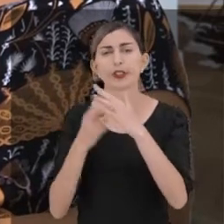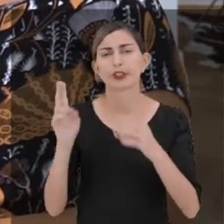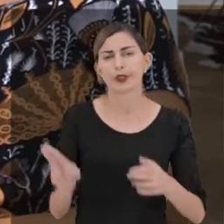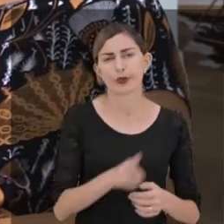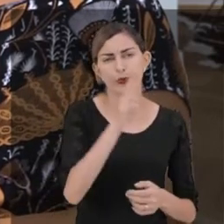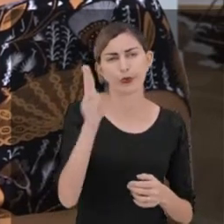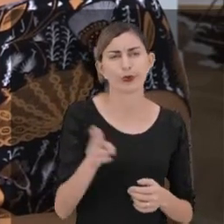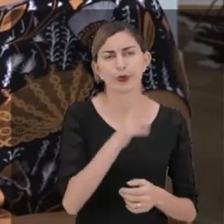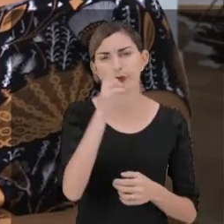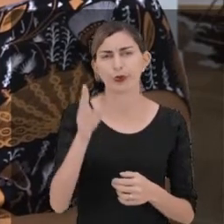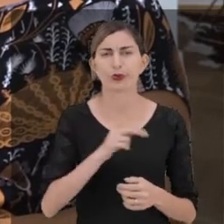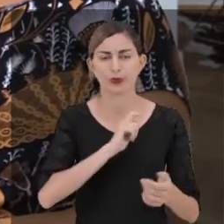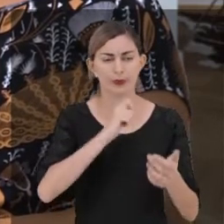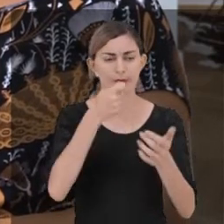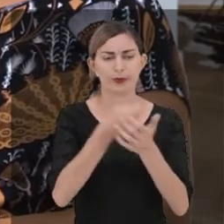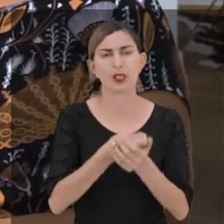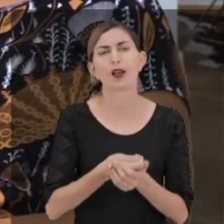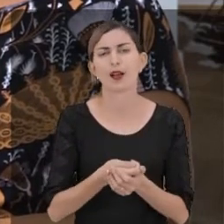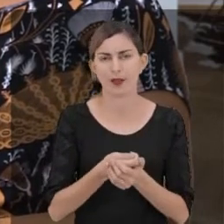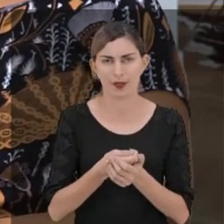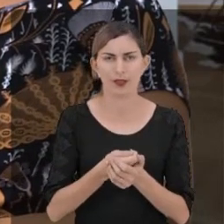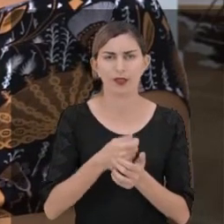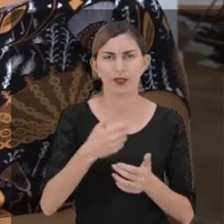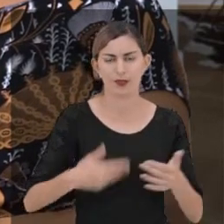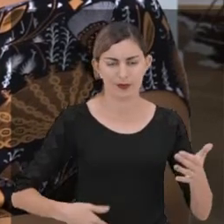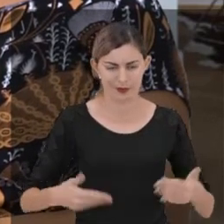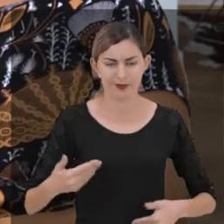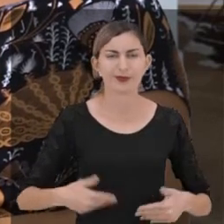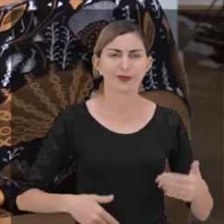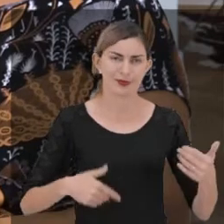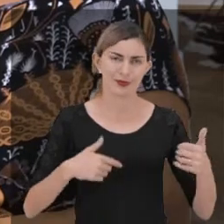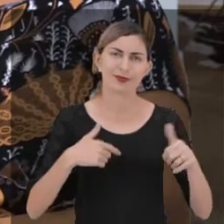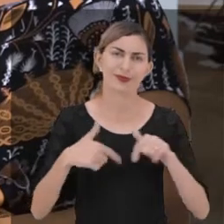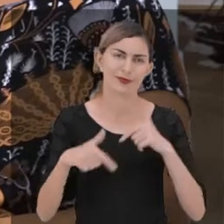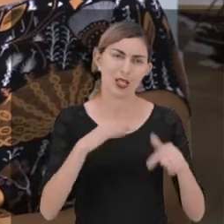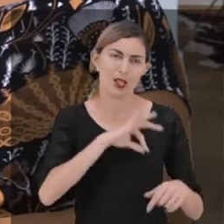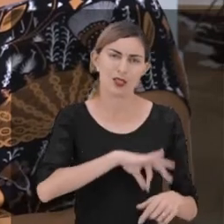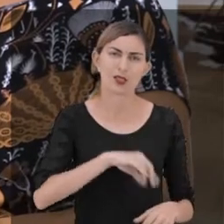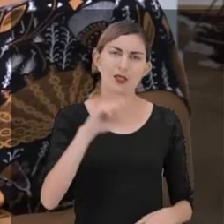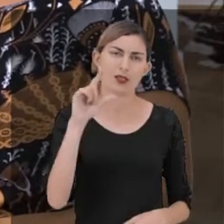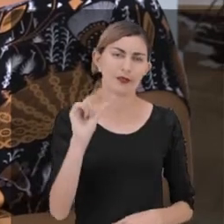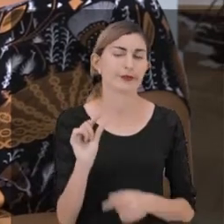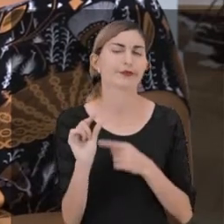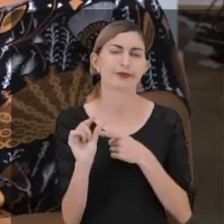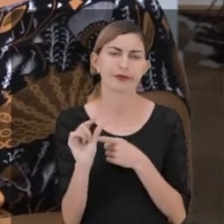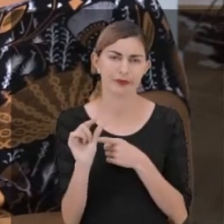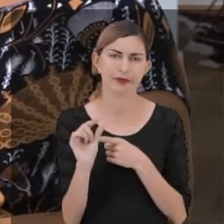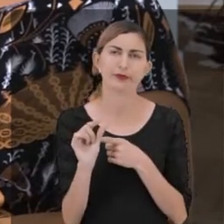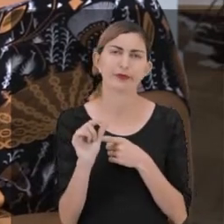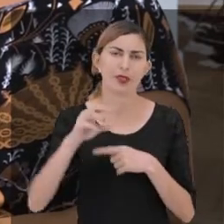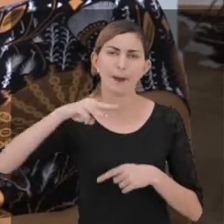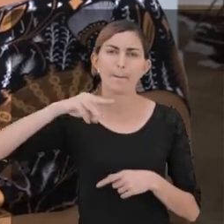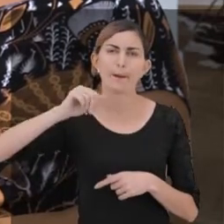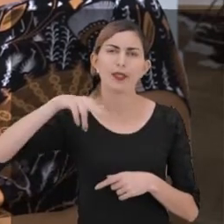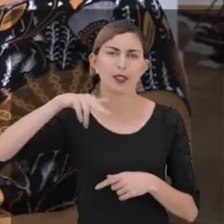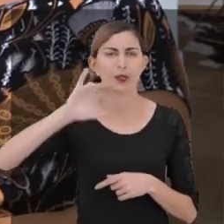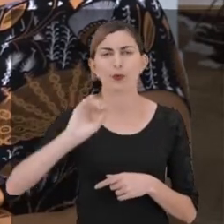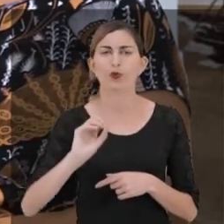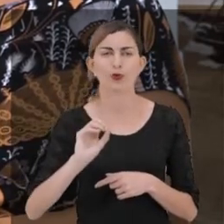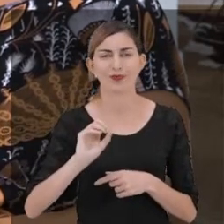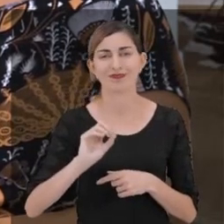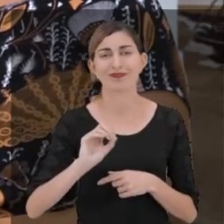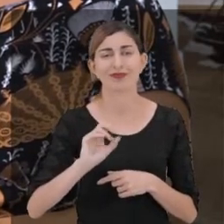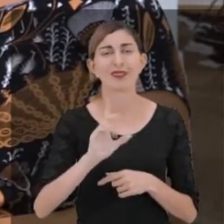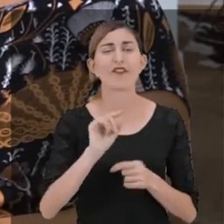do subterfúgio de pagar aos seus colaboradores pelo menor valor, que é o valor de salário mínimo.